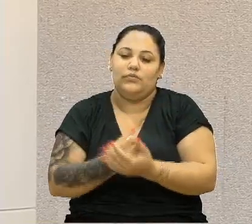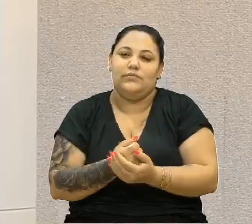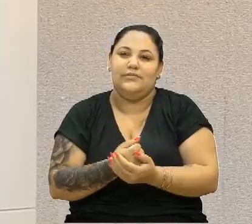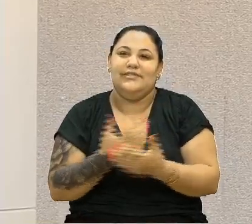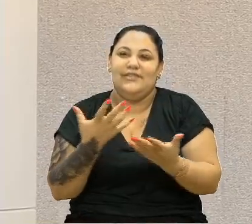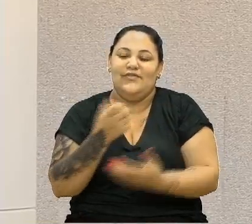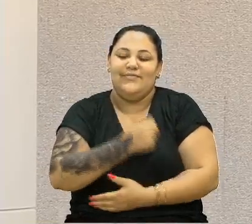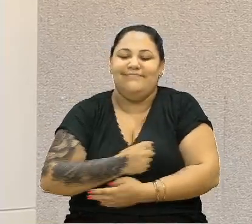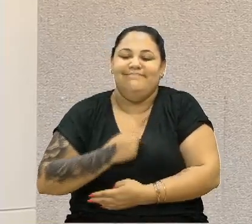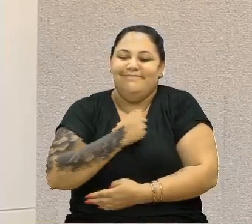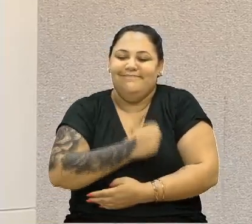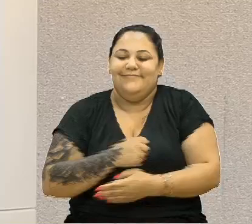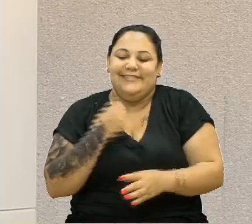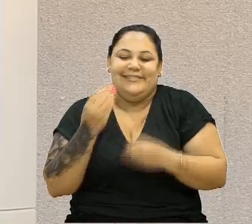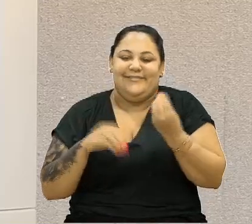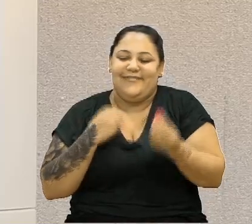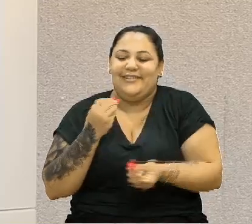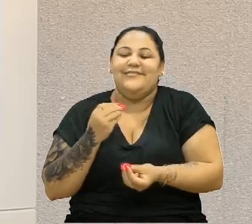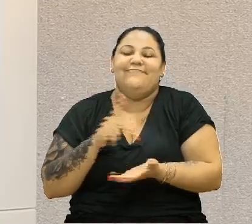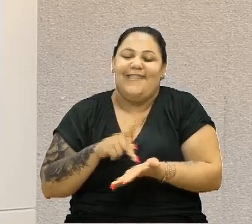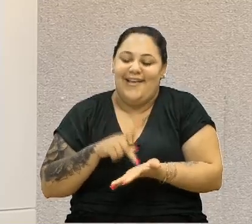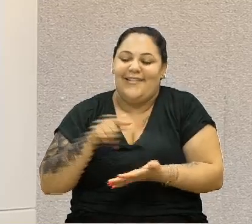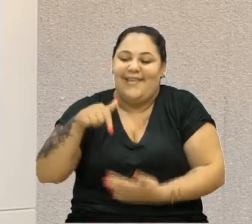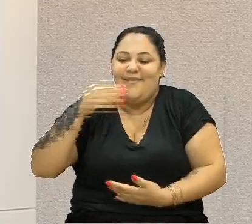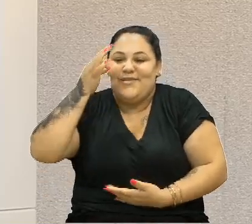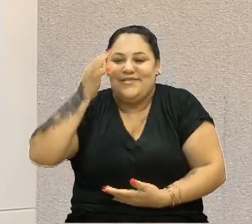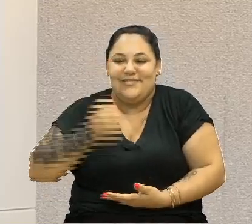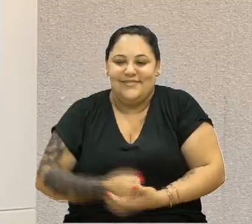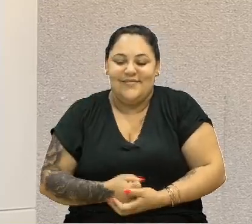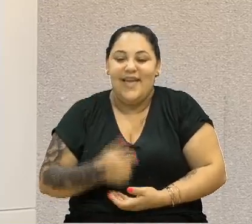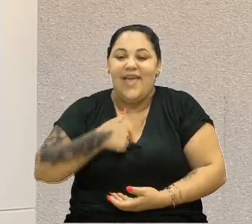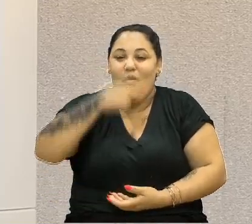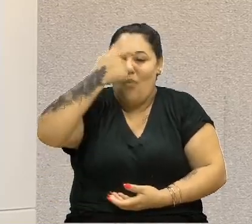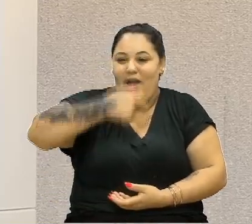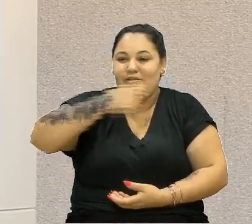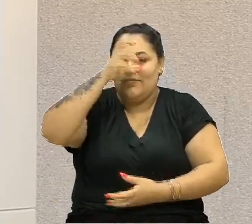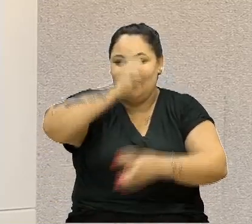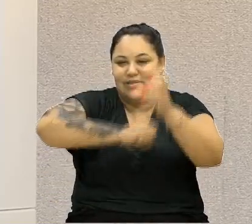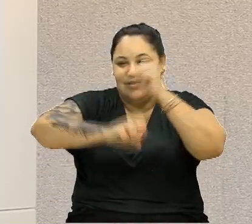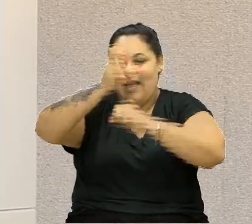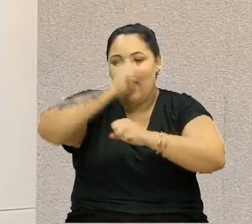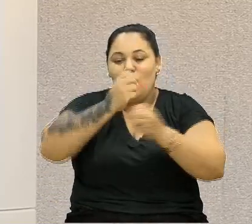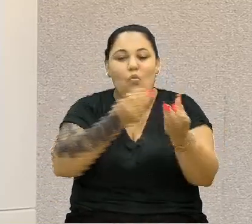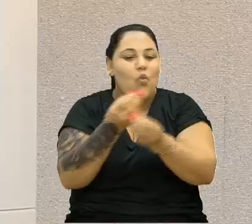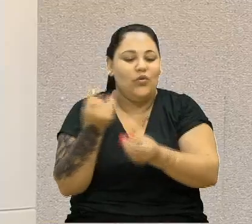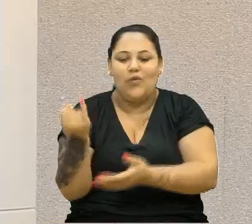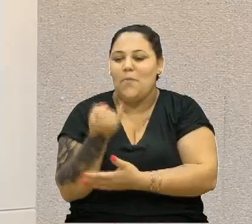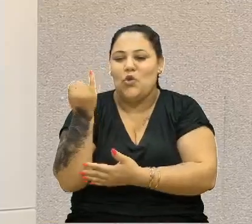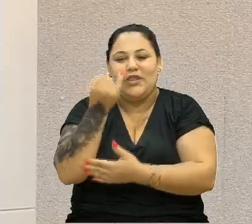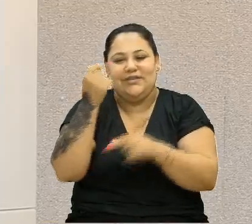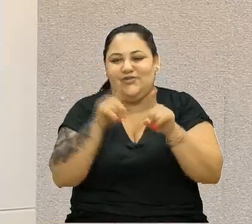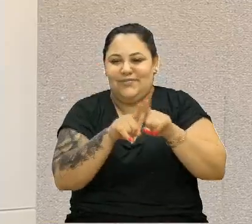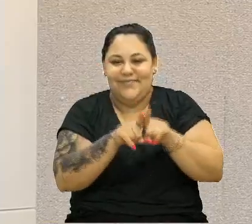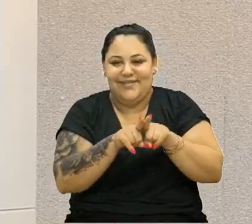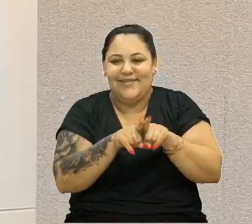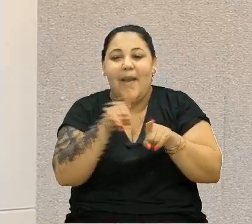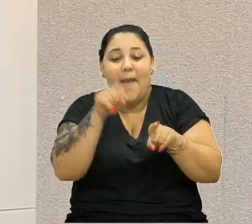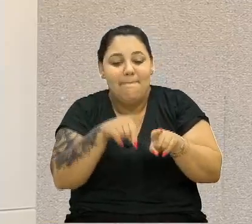sentirei saudade, sim, de estar aqui. Eu acho que foi um aprendizado enorme como pessoa,